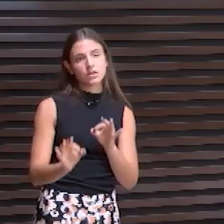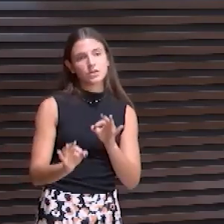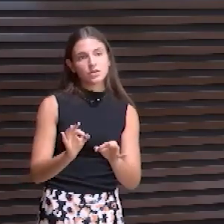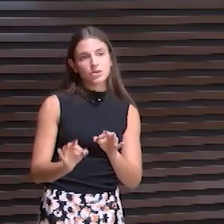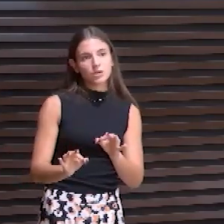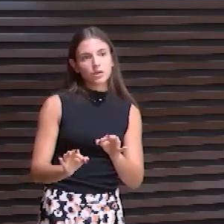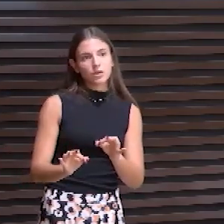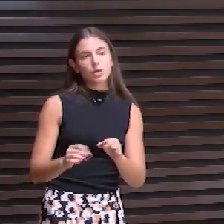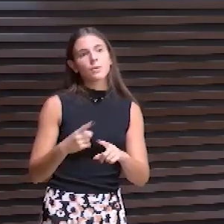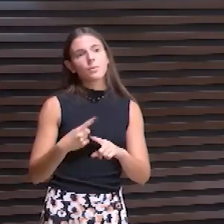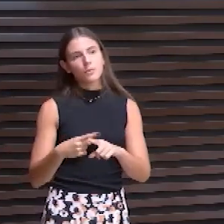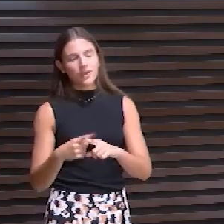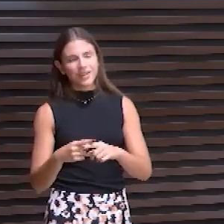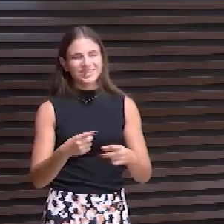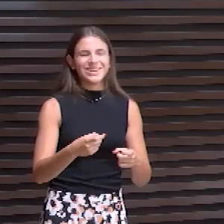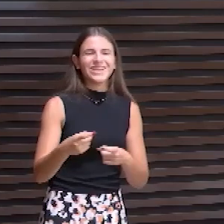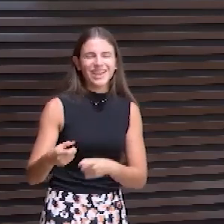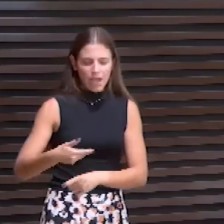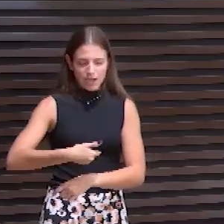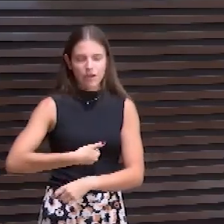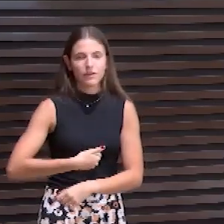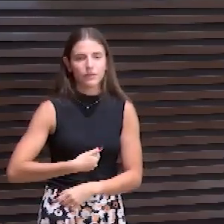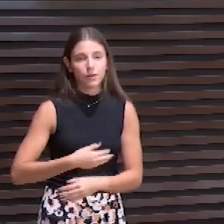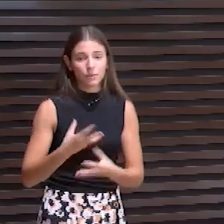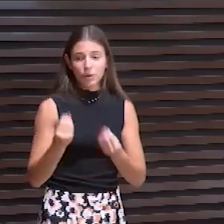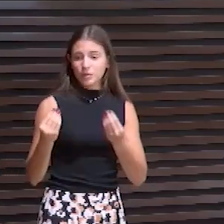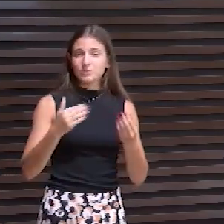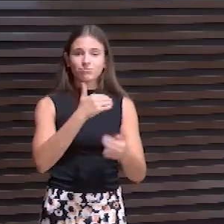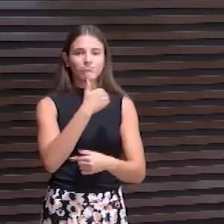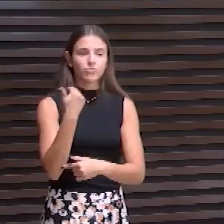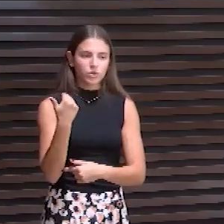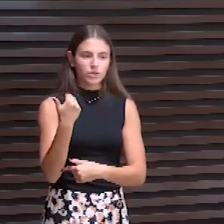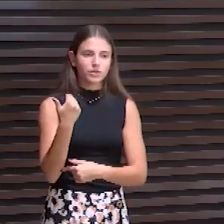muitas guerras, muita fome, muita gente morreu, muitas viúvas.